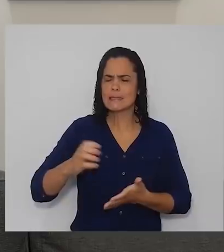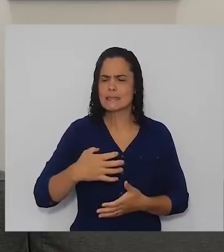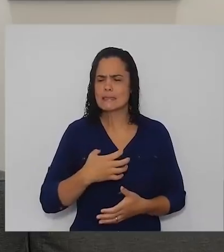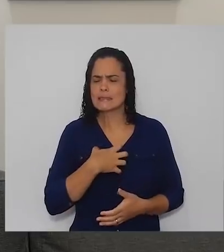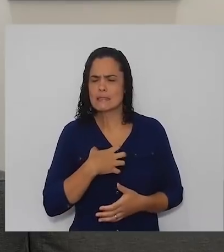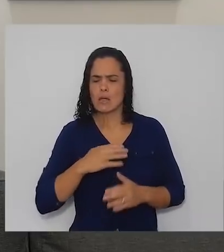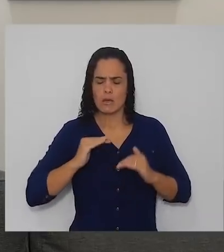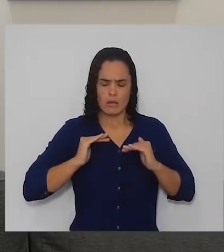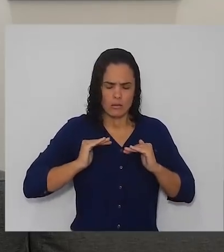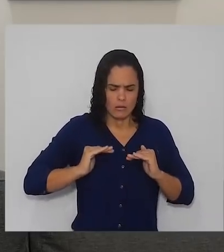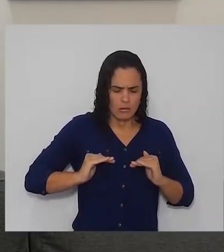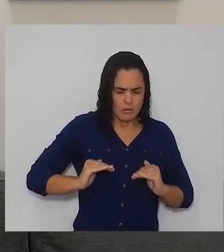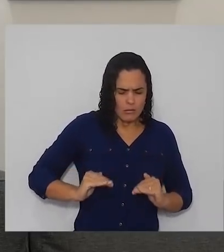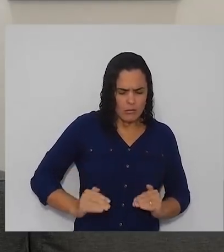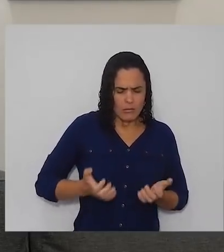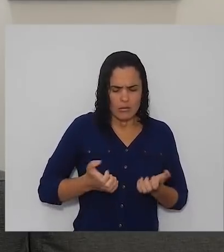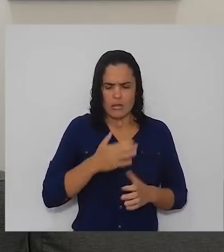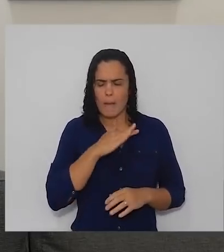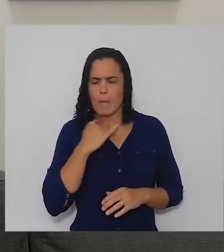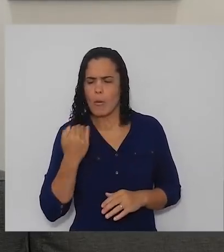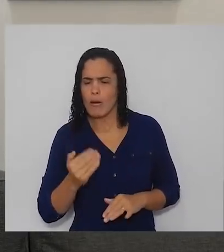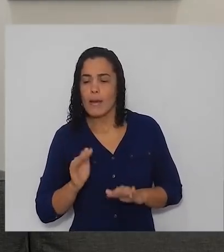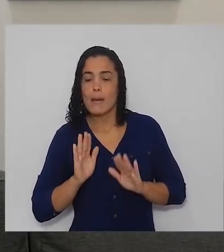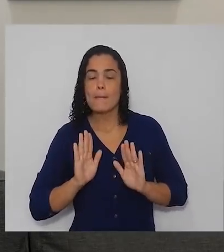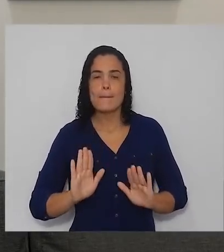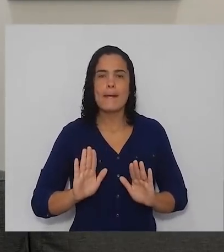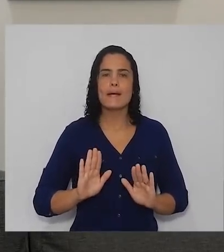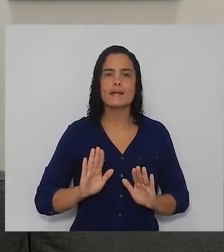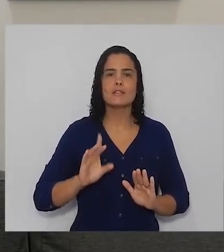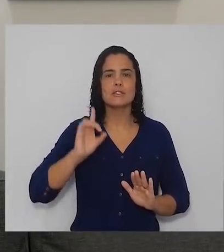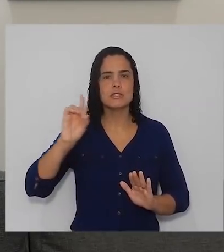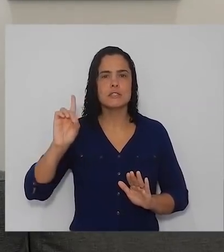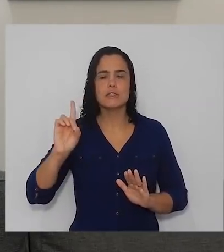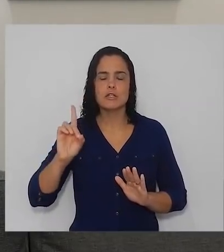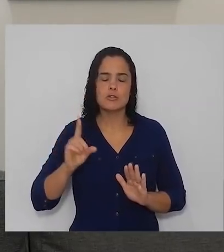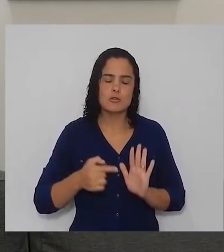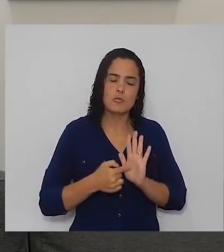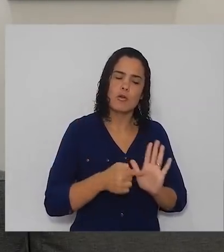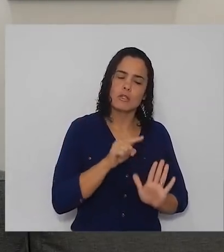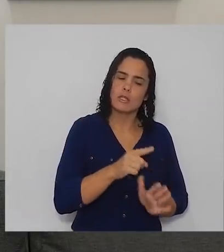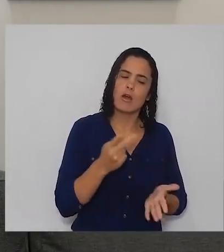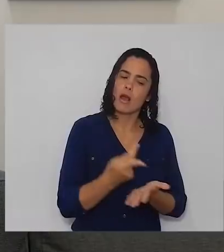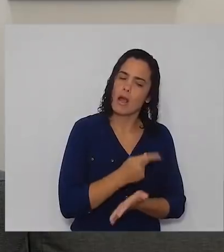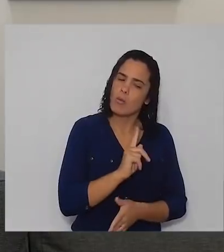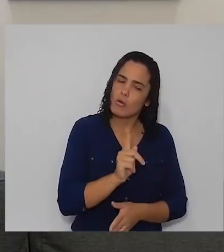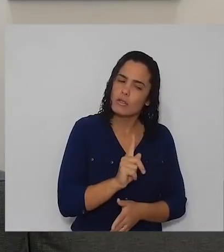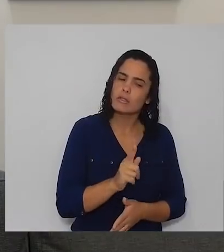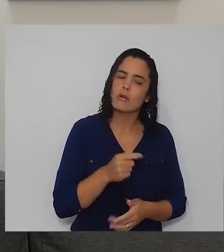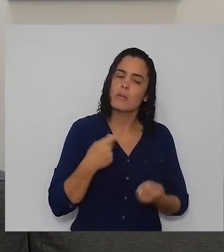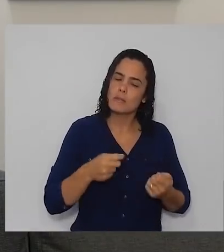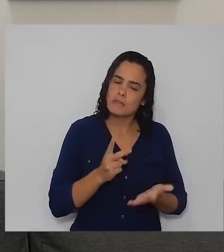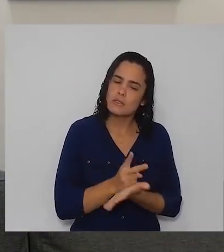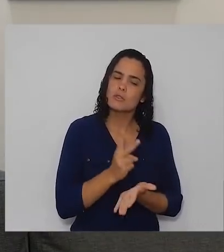Deus o designa para continuar o seu chamado, ungindo Eliseu como seu sucessor e dando continuidade à história